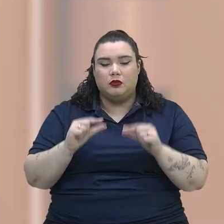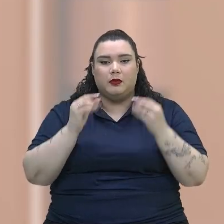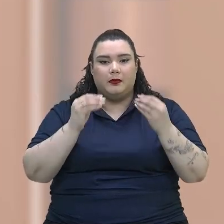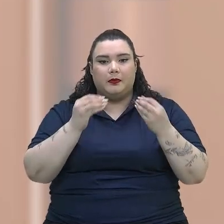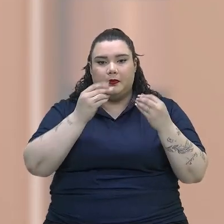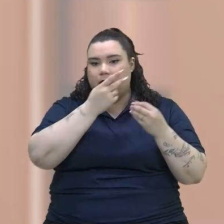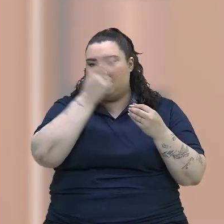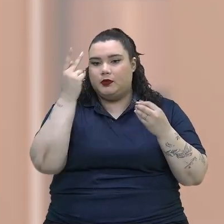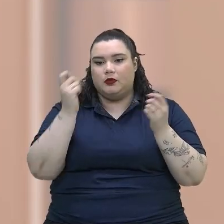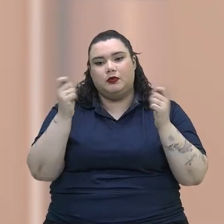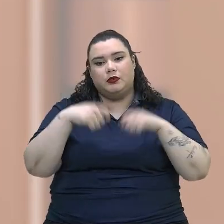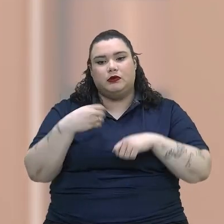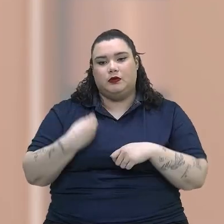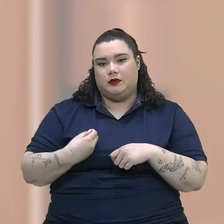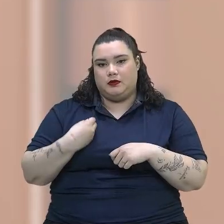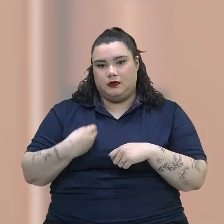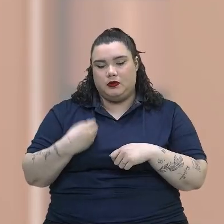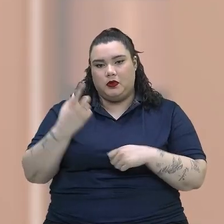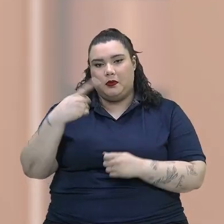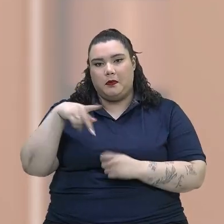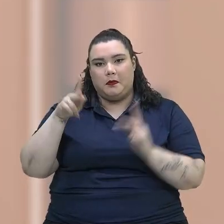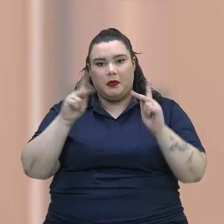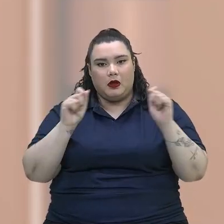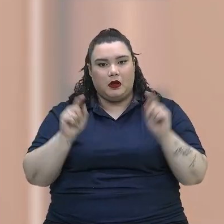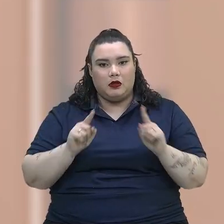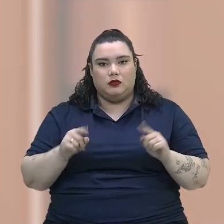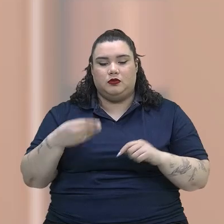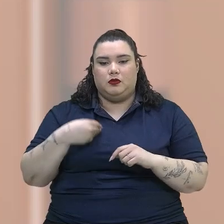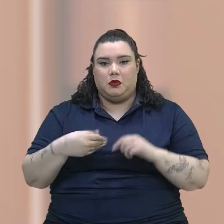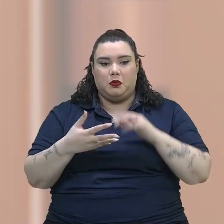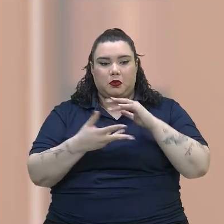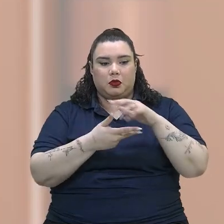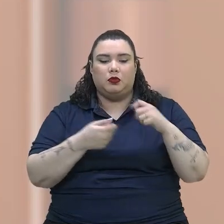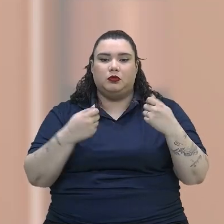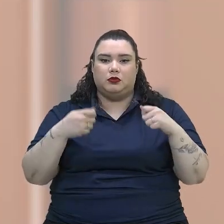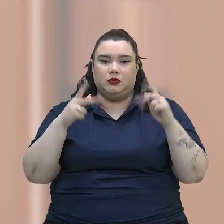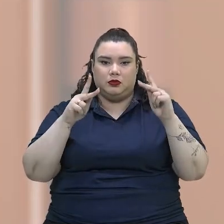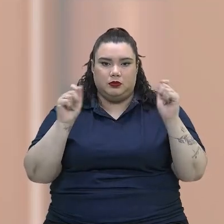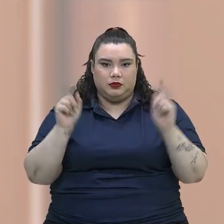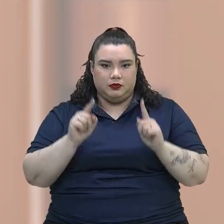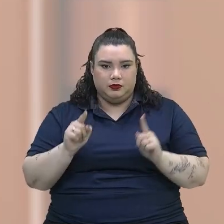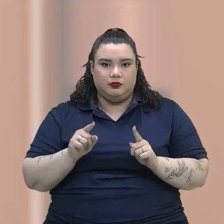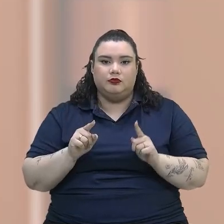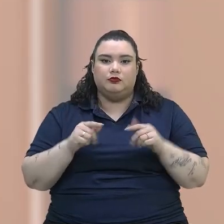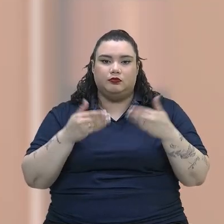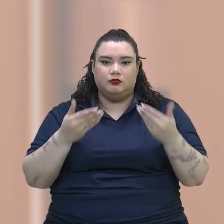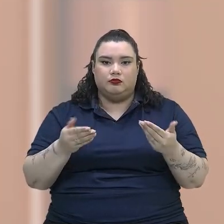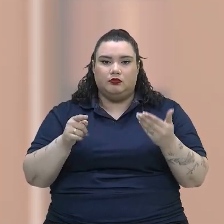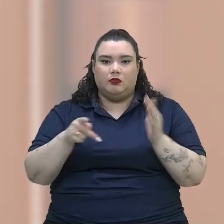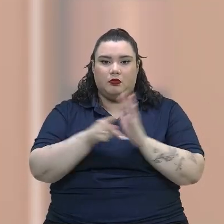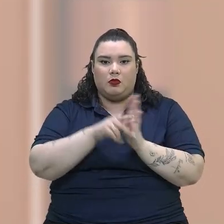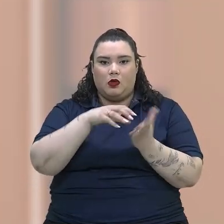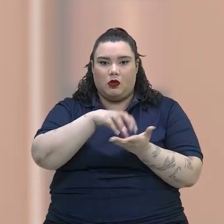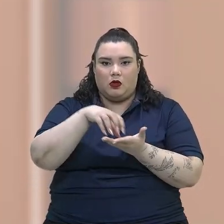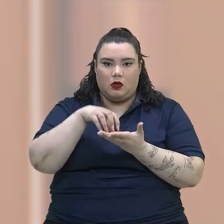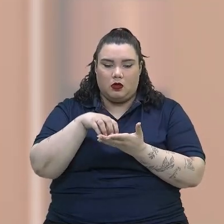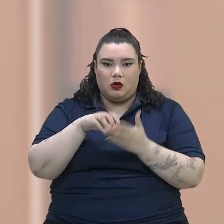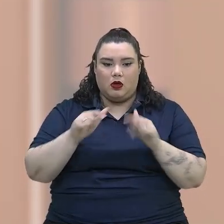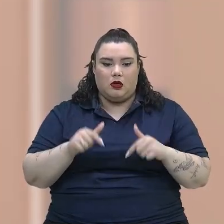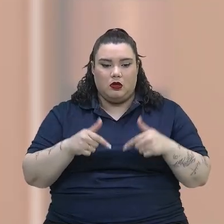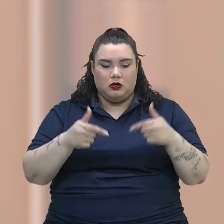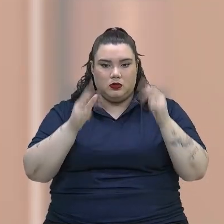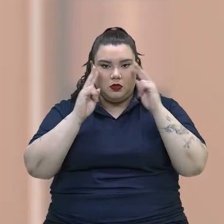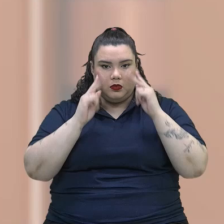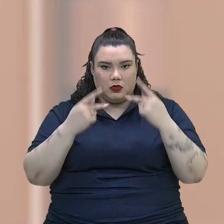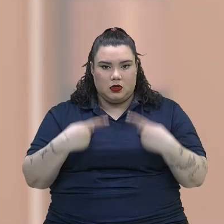pessoas possam viver na cultura de paz, né? O mundo precisa de paz. Então, os órgãos de ação